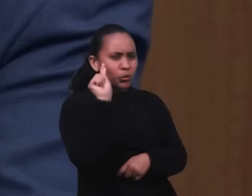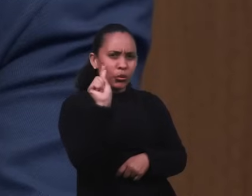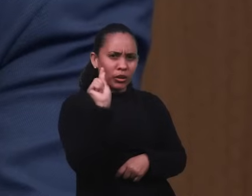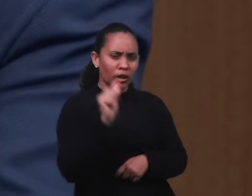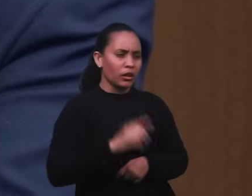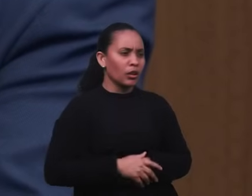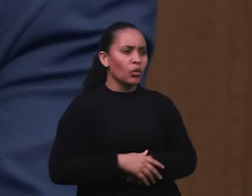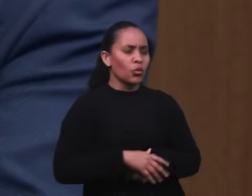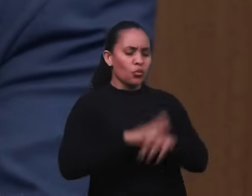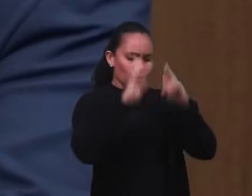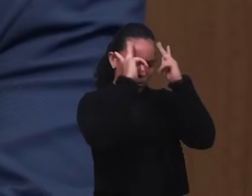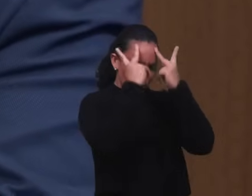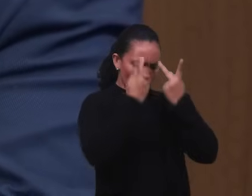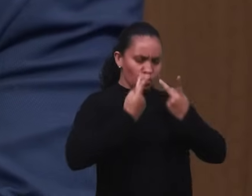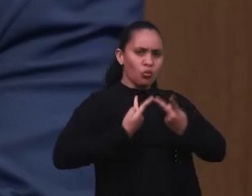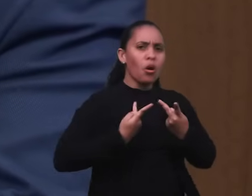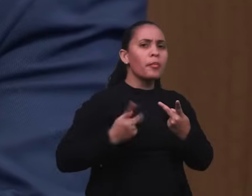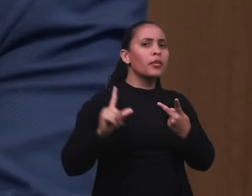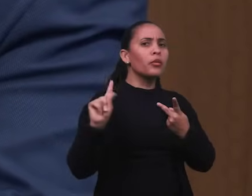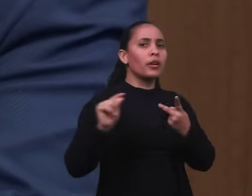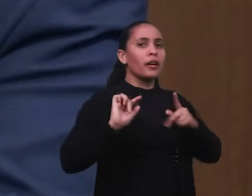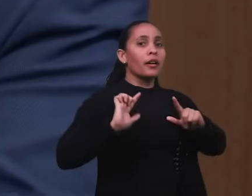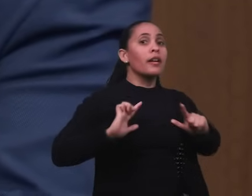homem ele age